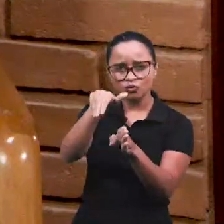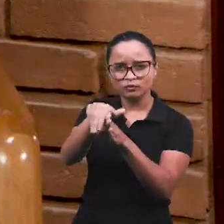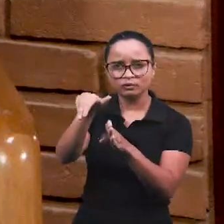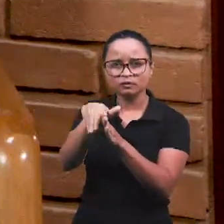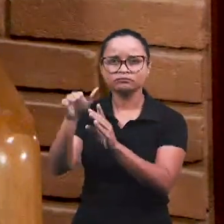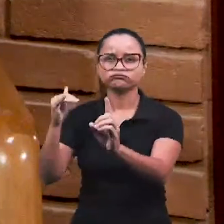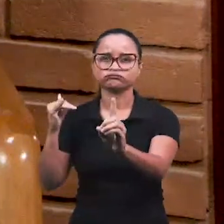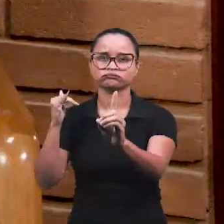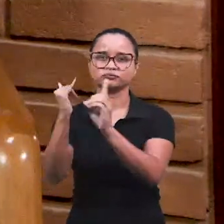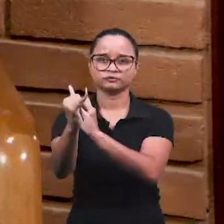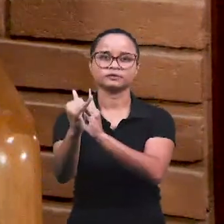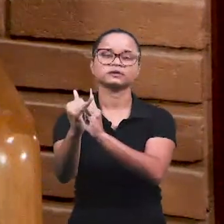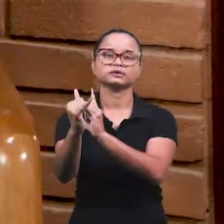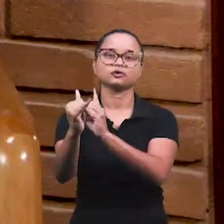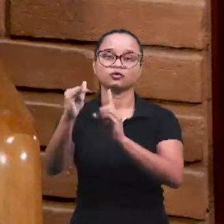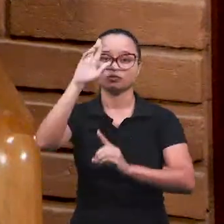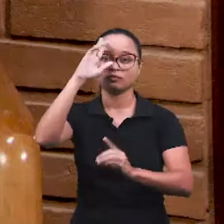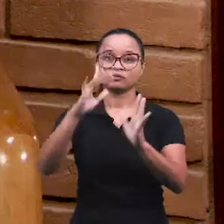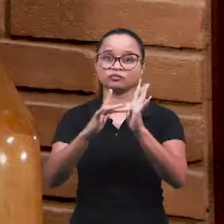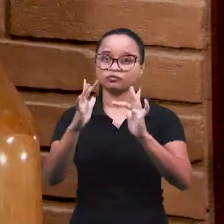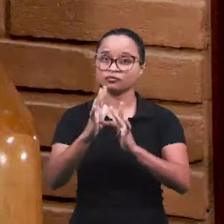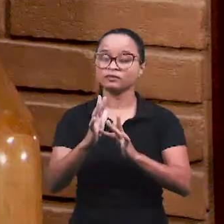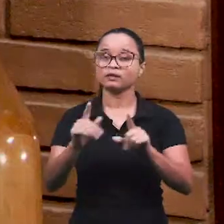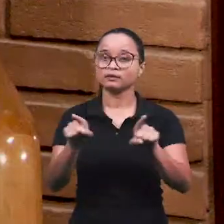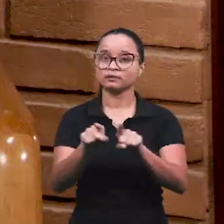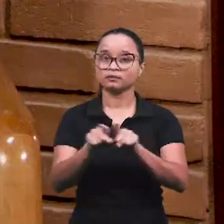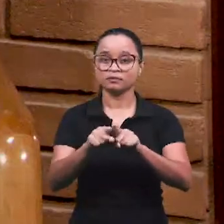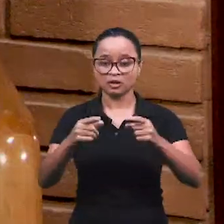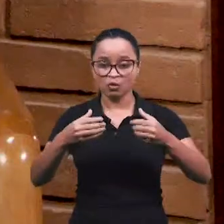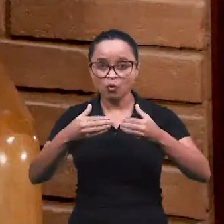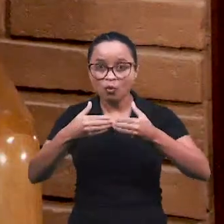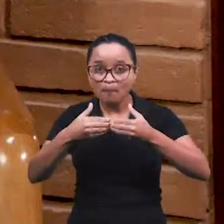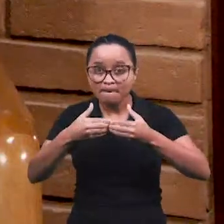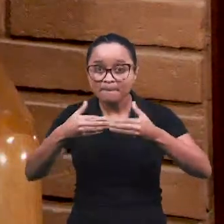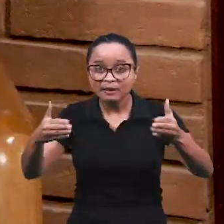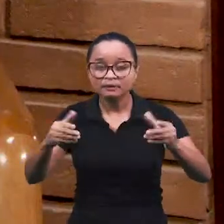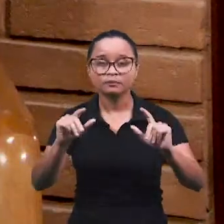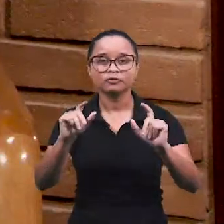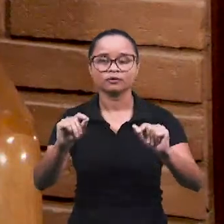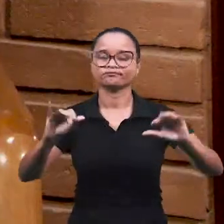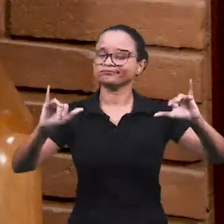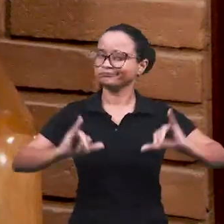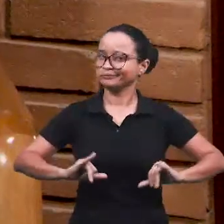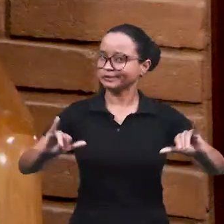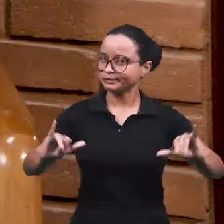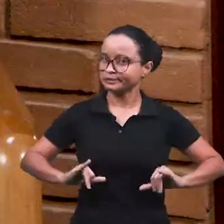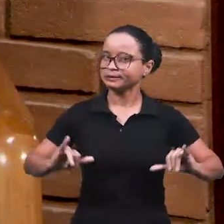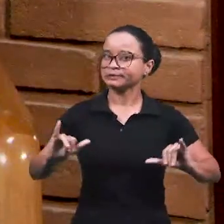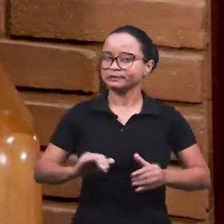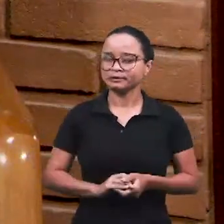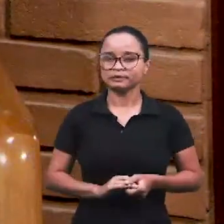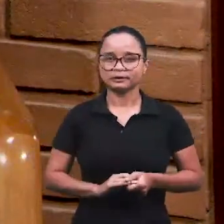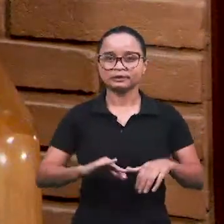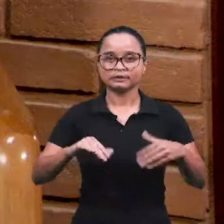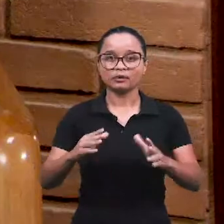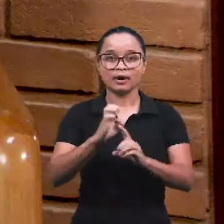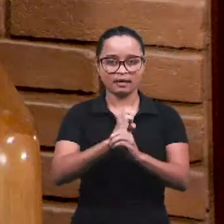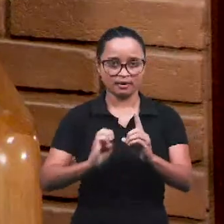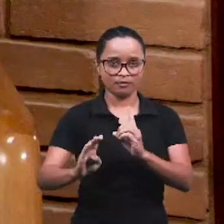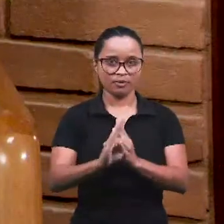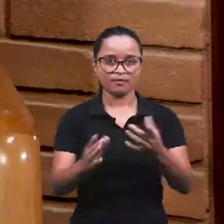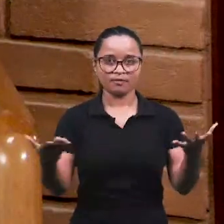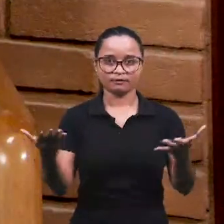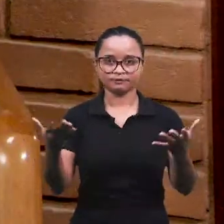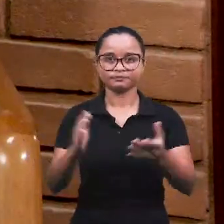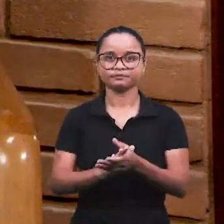do Senhor Jesus e o princípio das dores. E a nossa escola bíblica hoje, ela